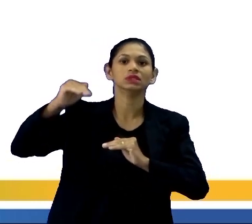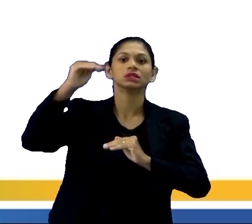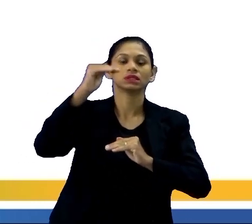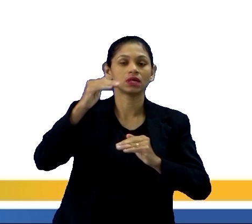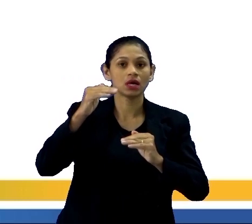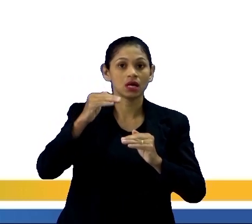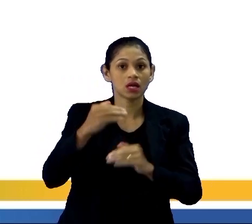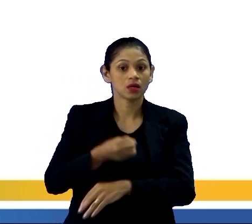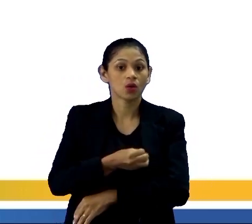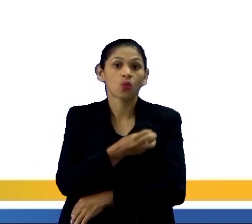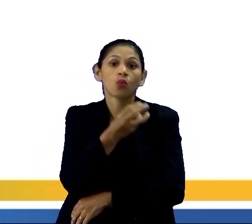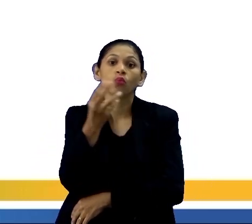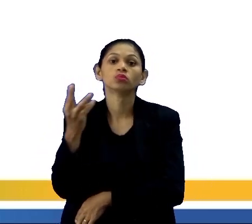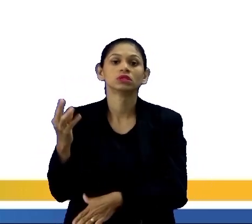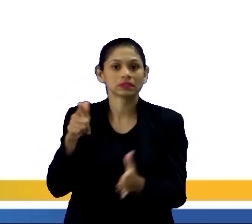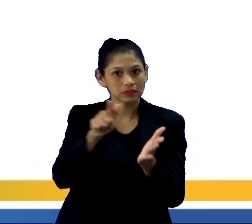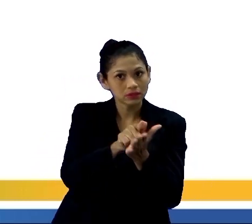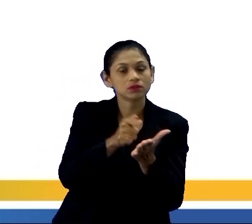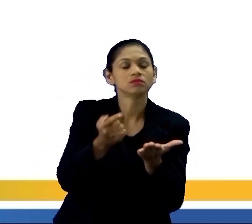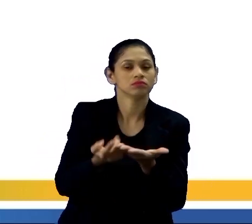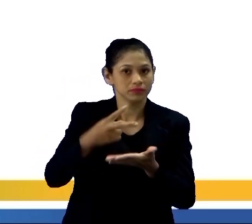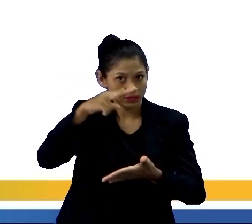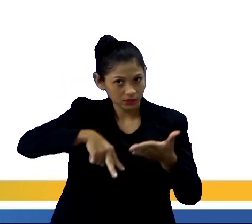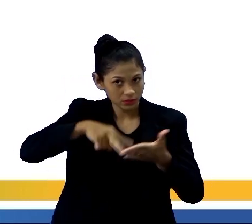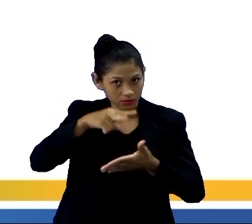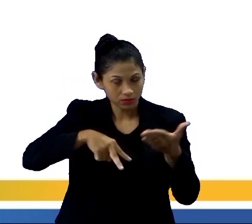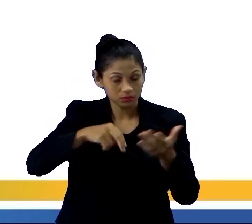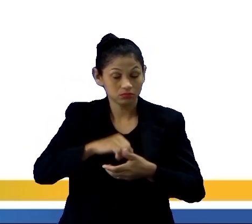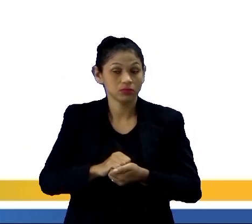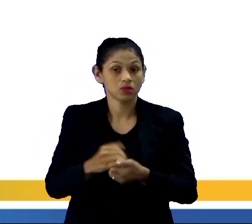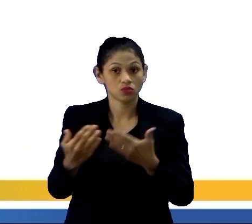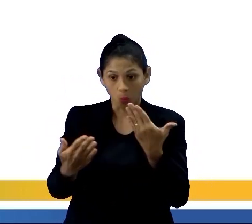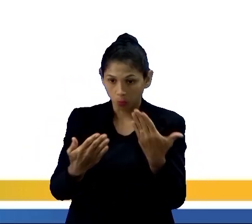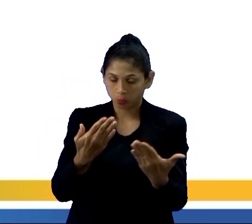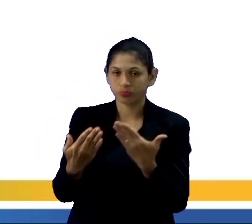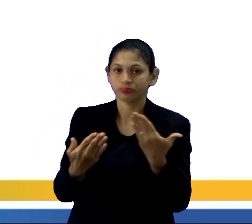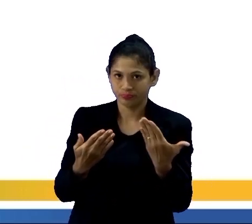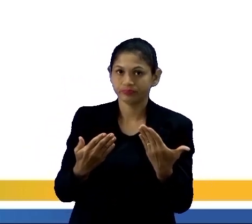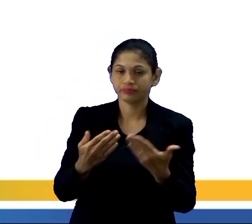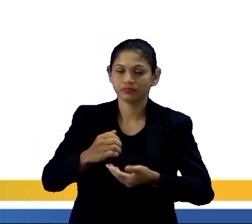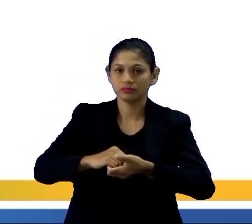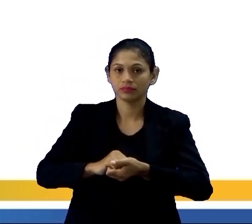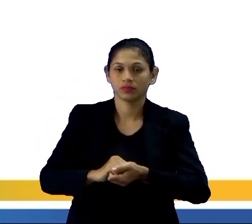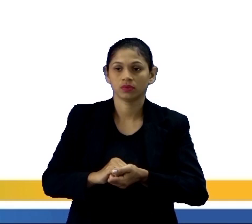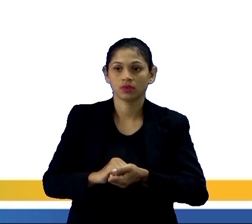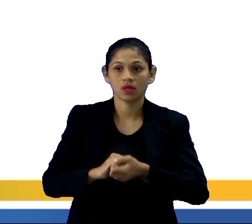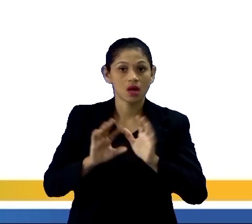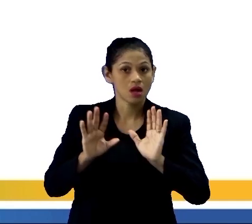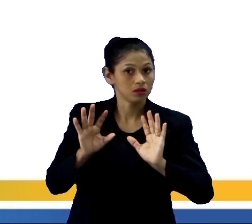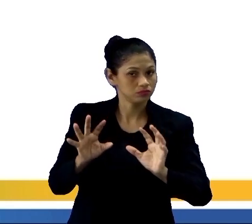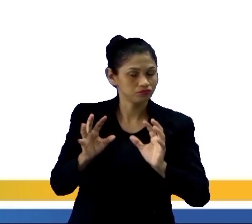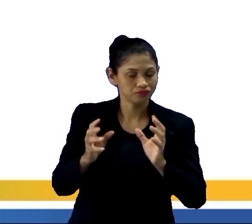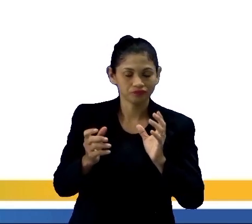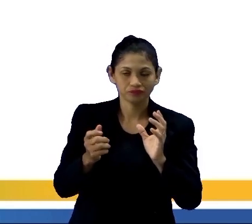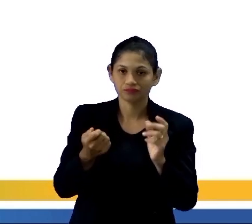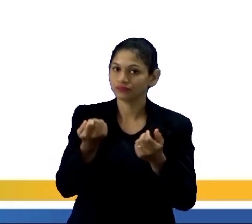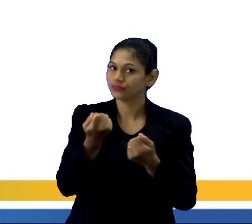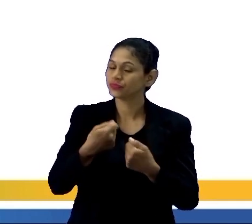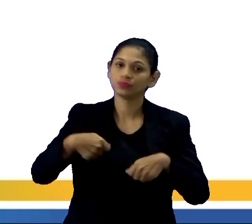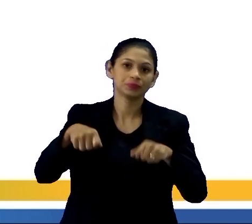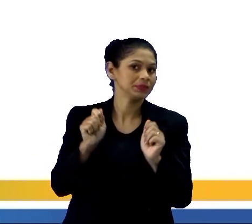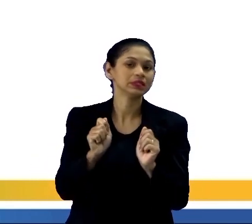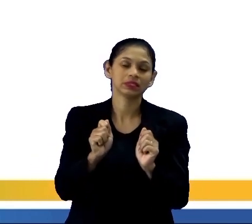lidas. Portanto, são grandezas diretamente proporcionais. Sendo assim, não precisamos inverter nenhuma